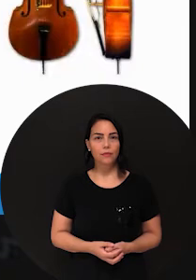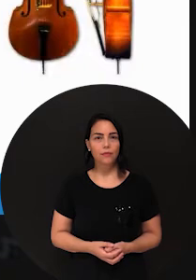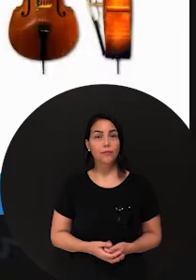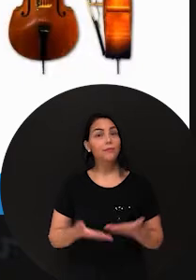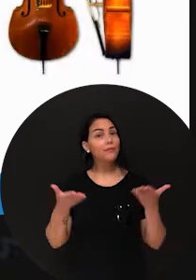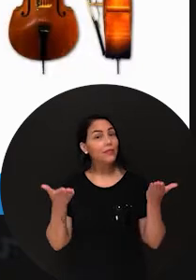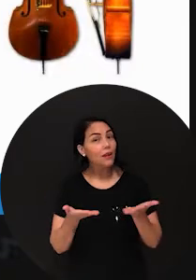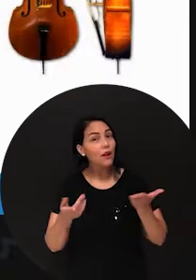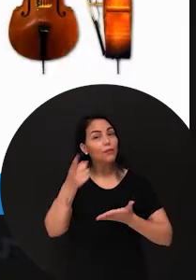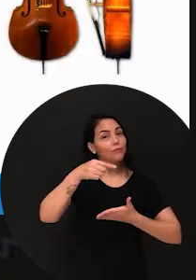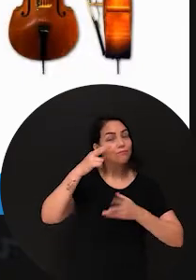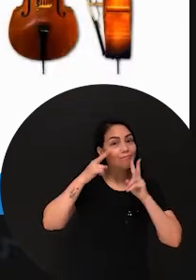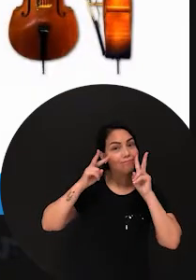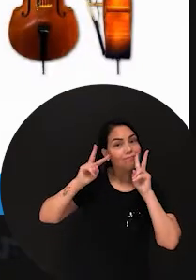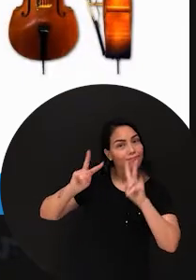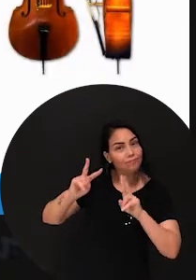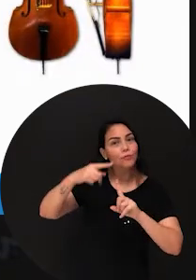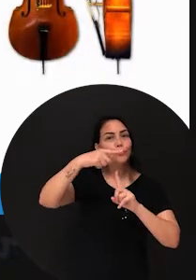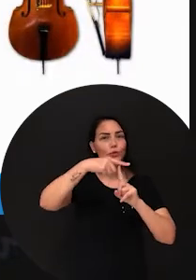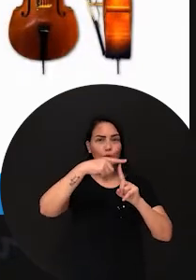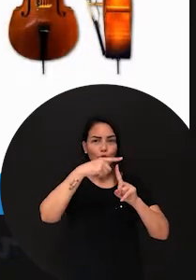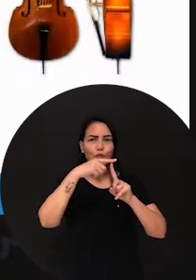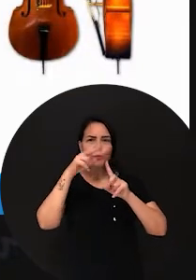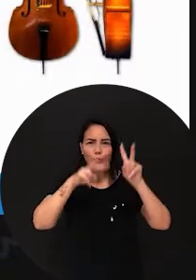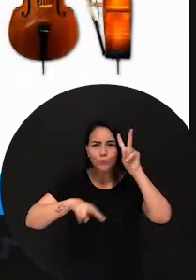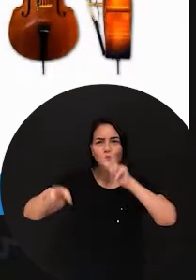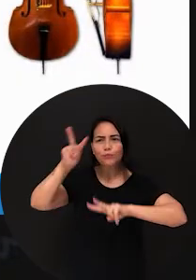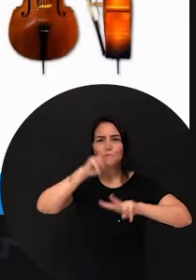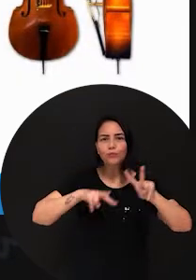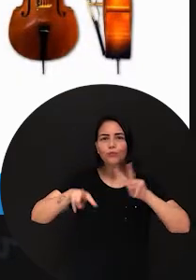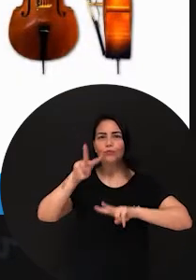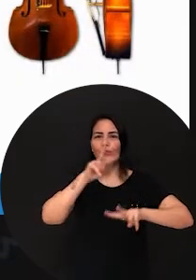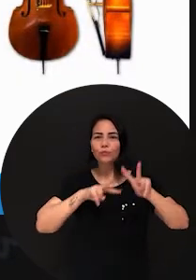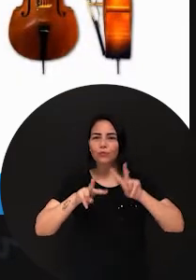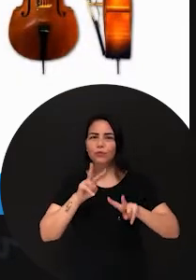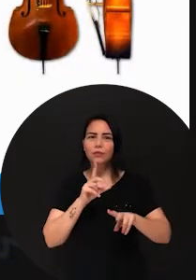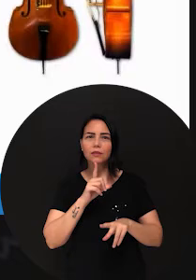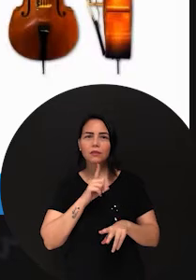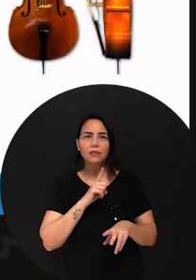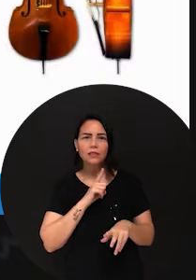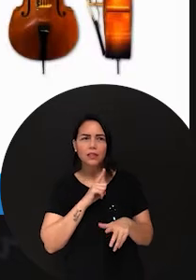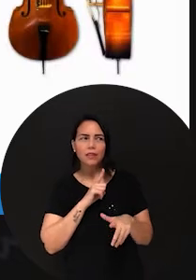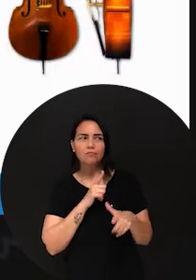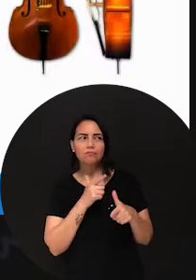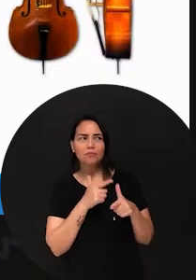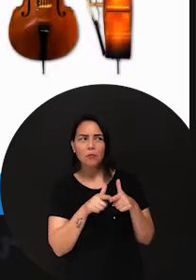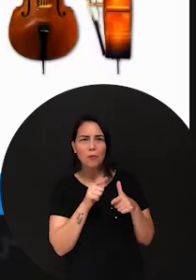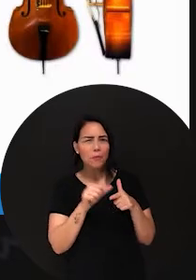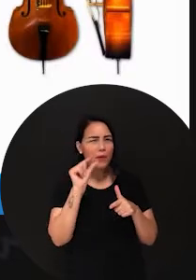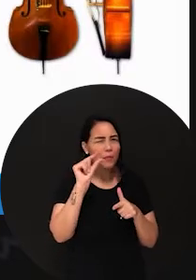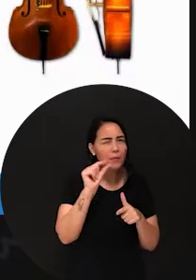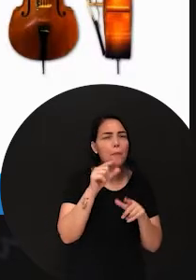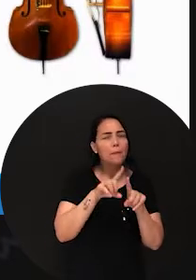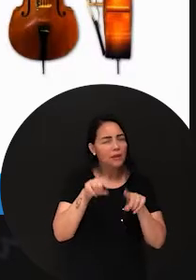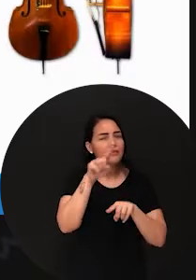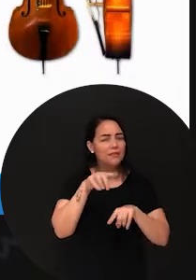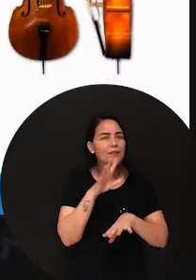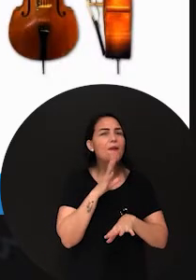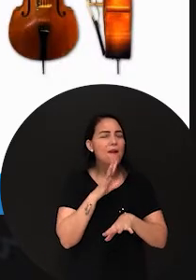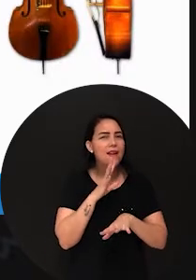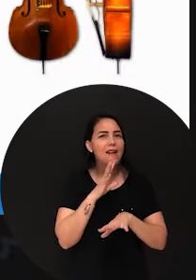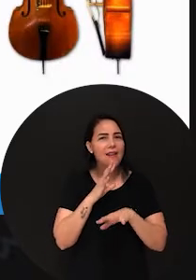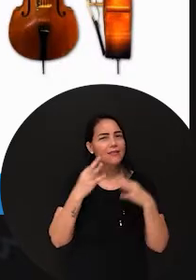Isso aí. Muito bem, tivemos um probleminha só no áudiozinho ali, legal. mas acho que deu para conhecer alguns instrumentos